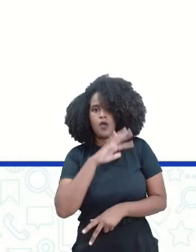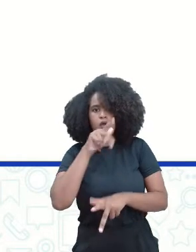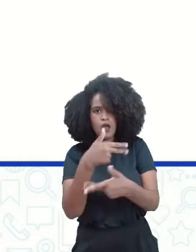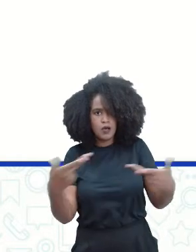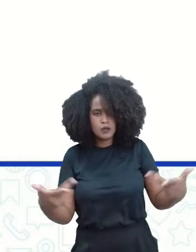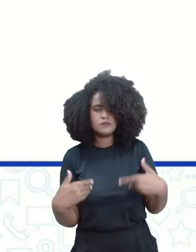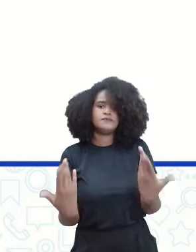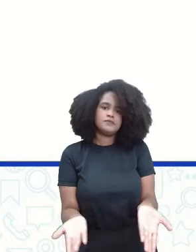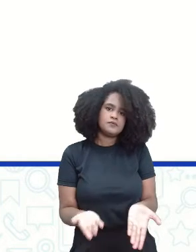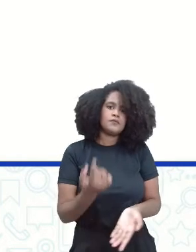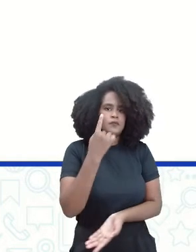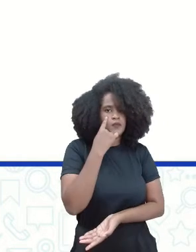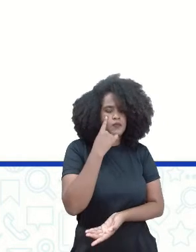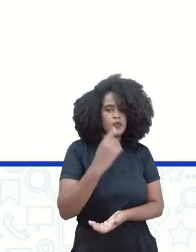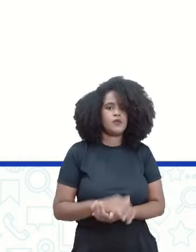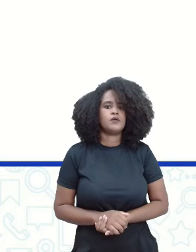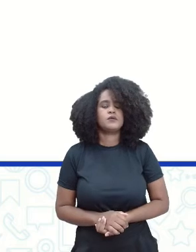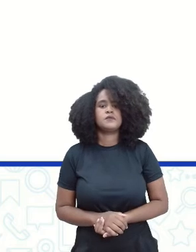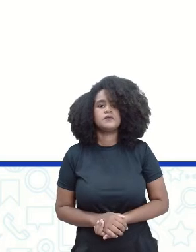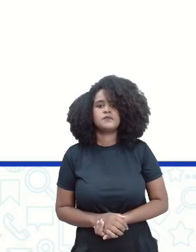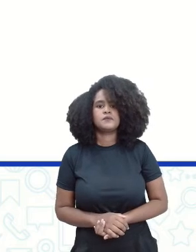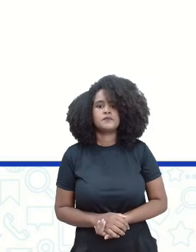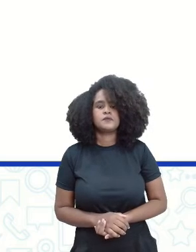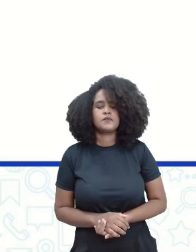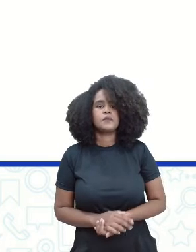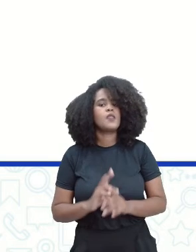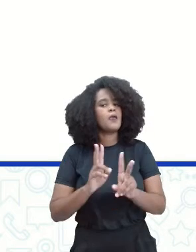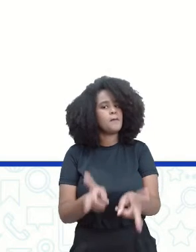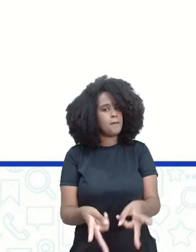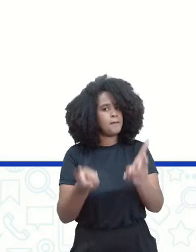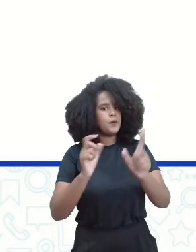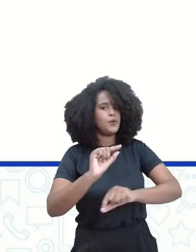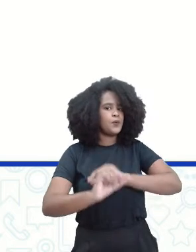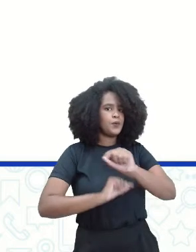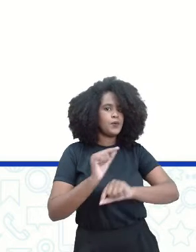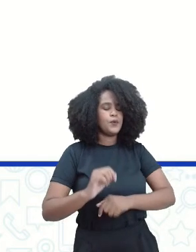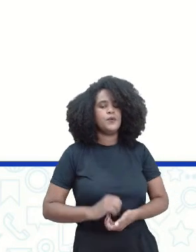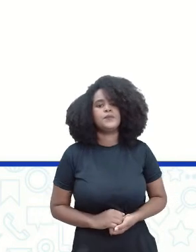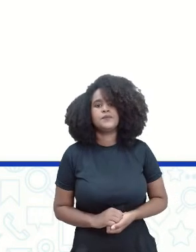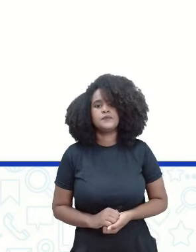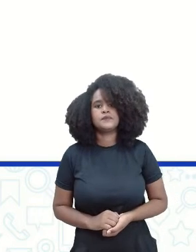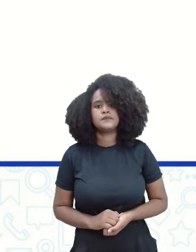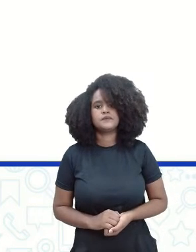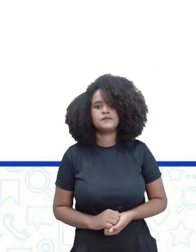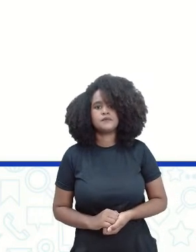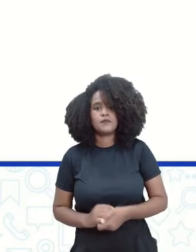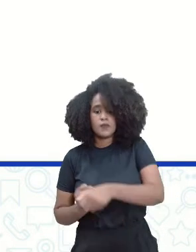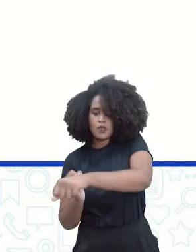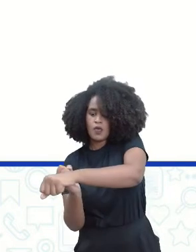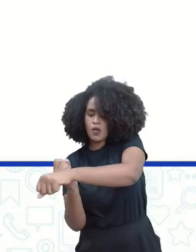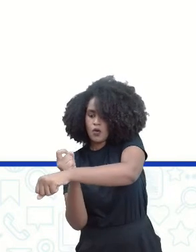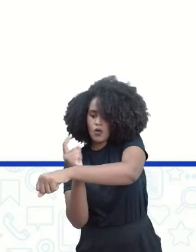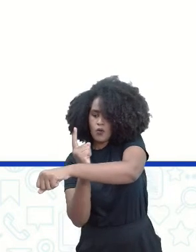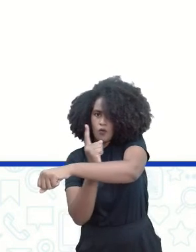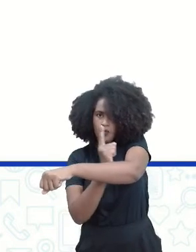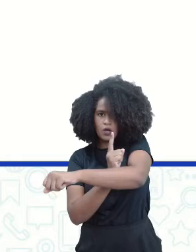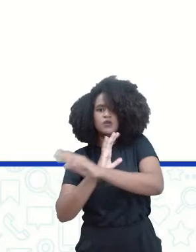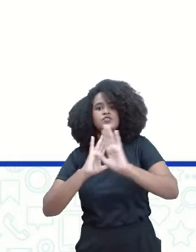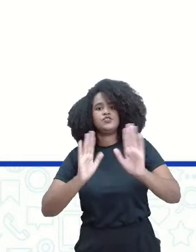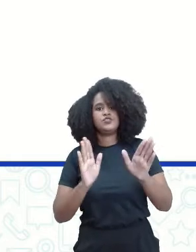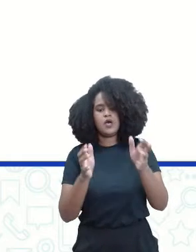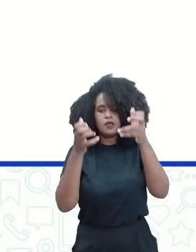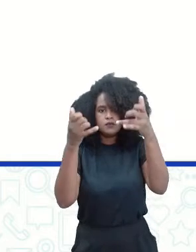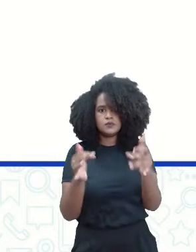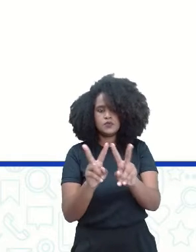colocado essa questão, né? Percebam que no processo de evolução do que nós já falamos